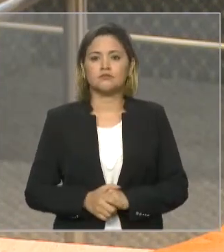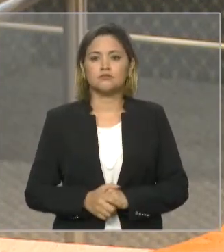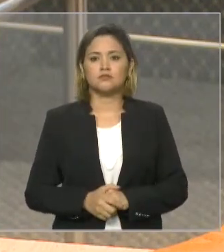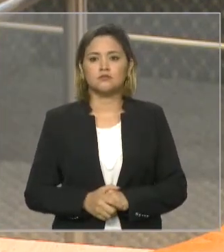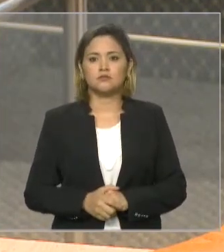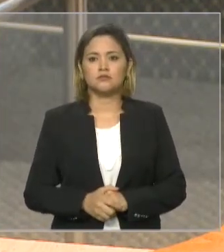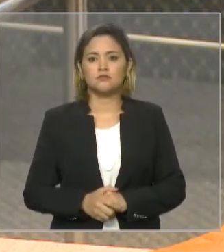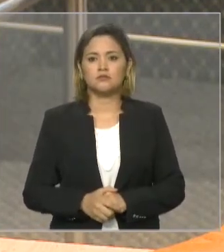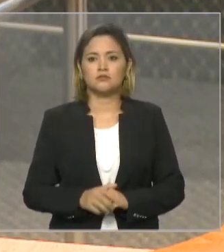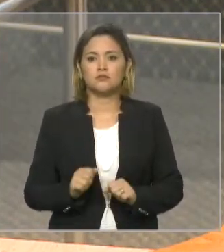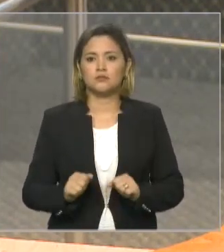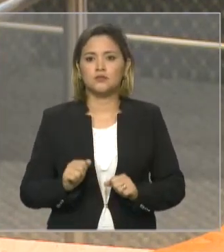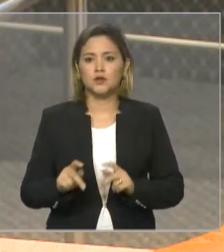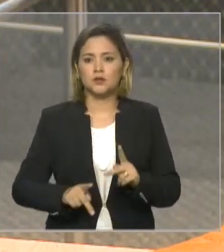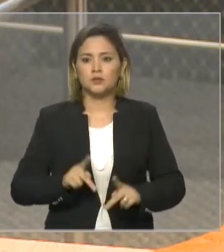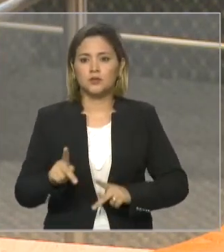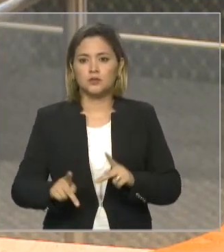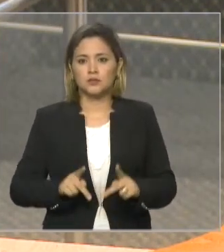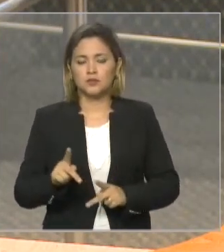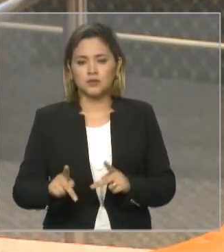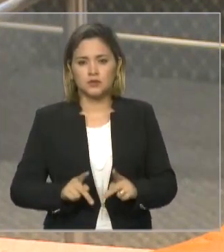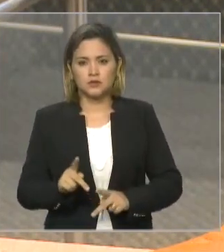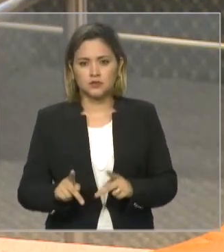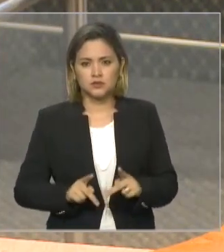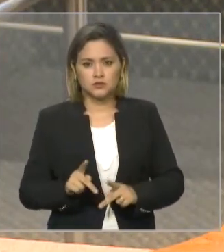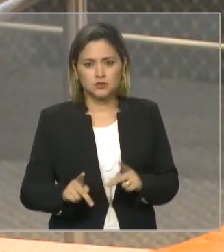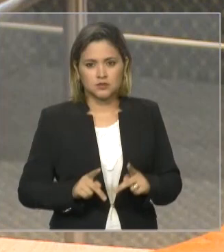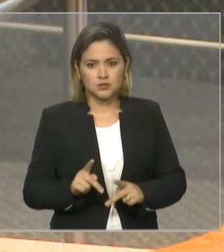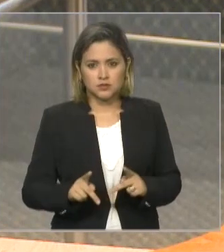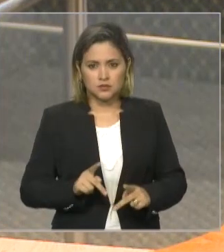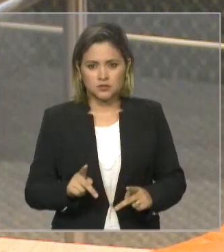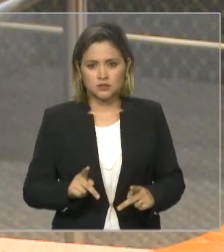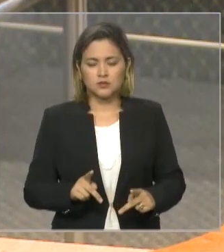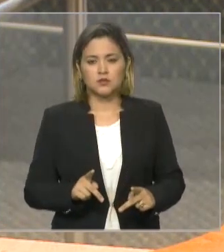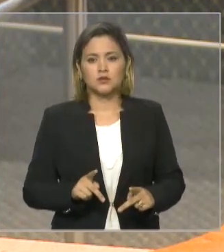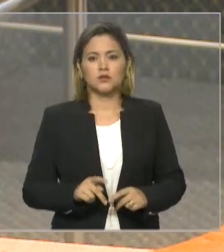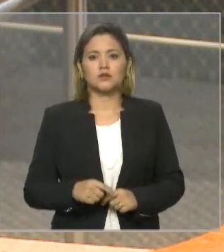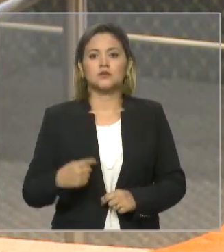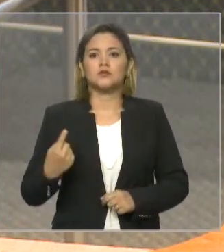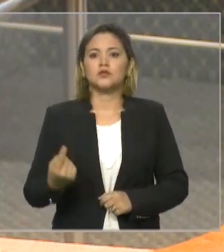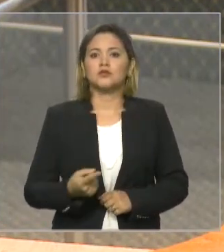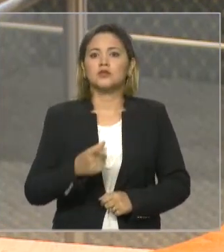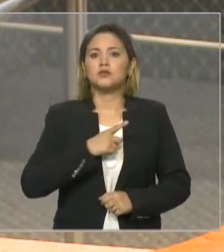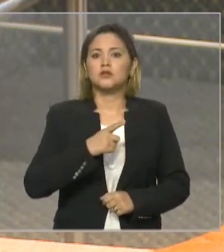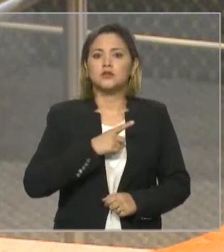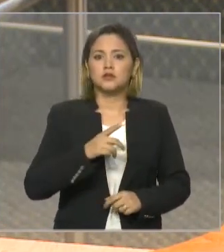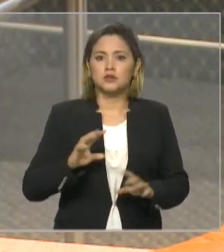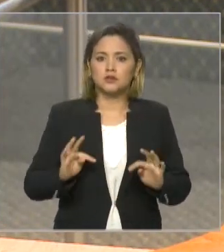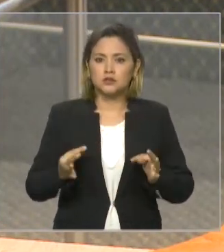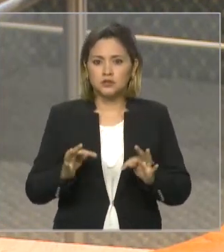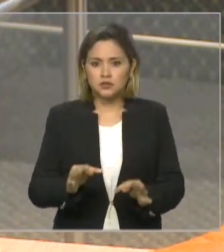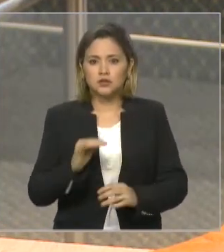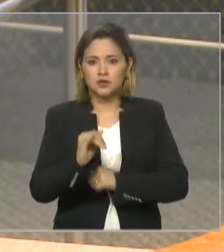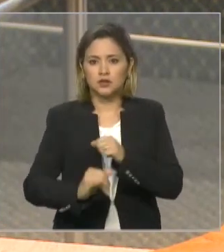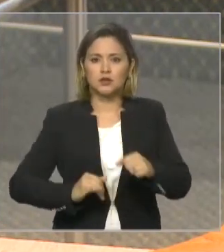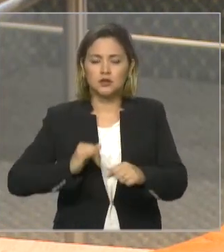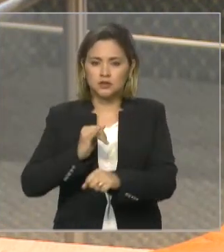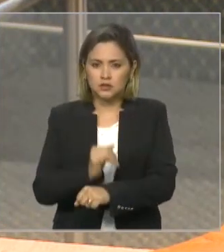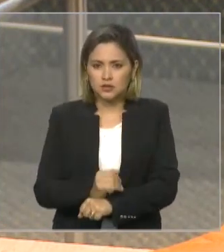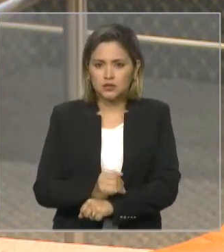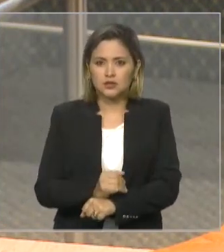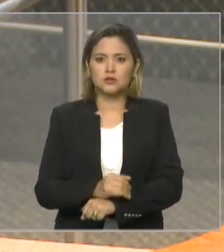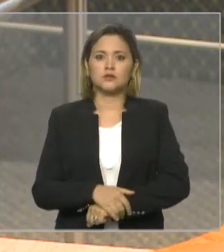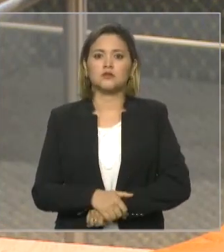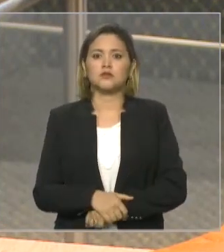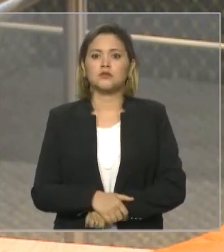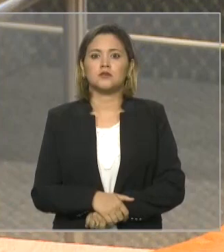alcance da população de forma eficiente, já que nós temos a tecnologia, nós temos a internet que está à disposição da